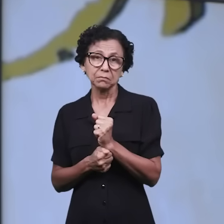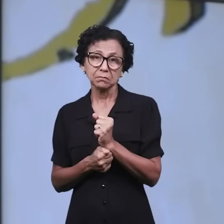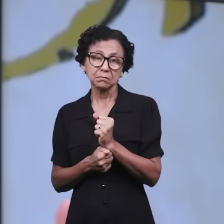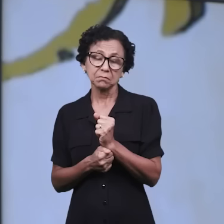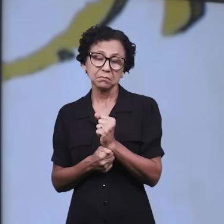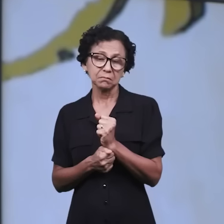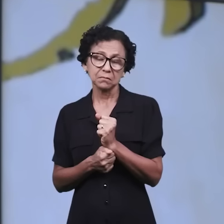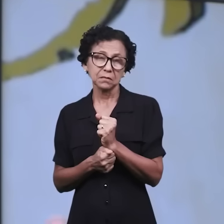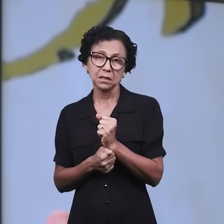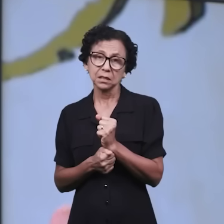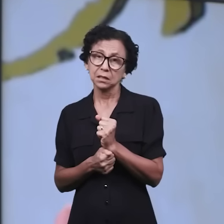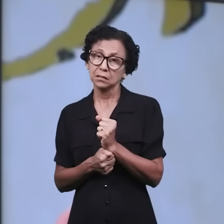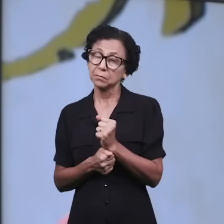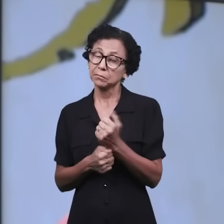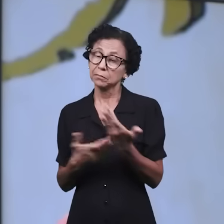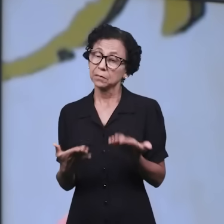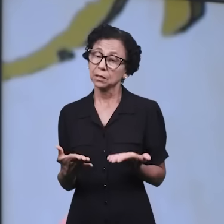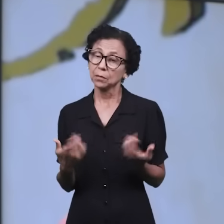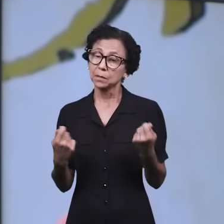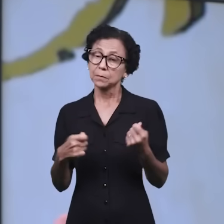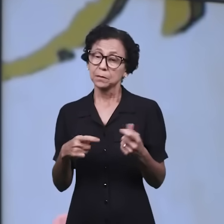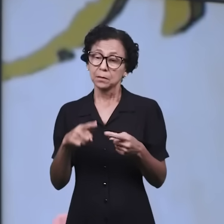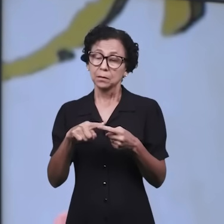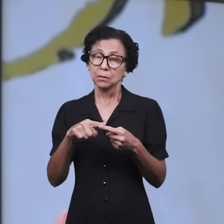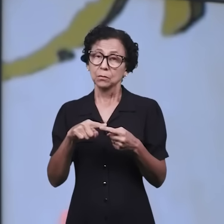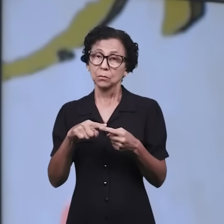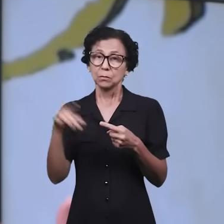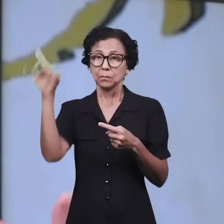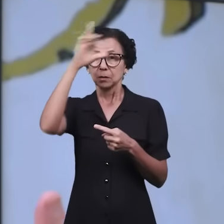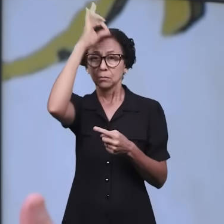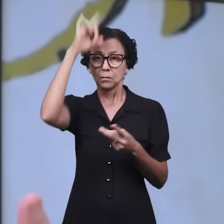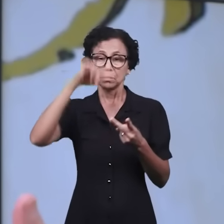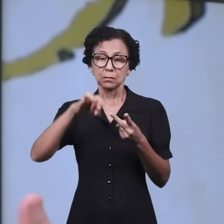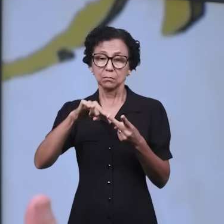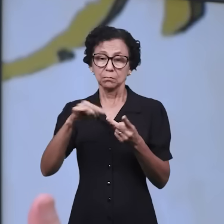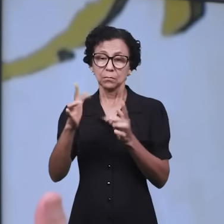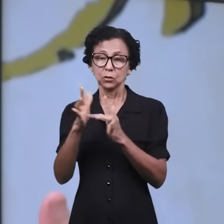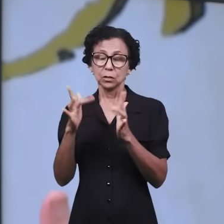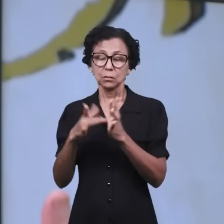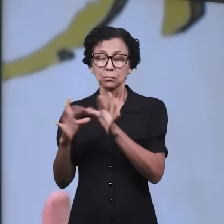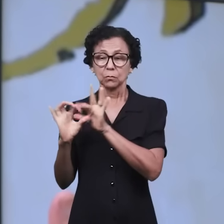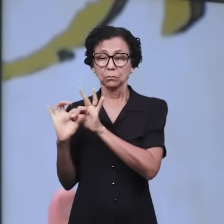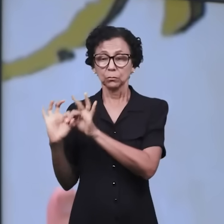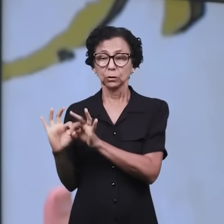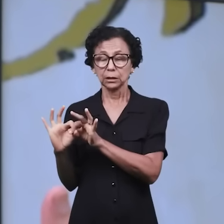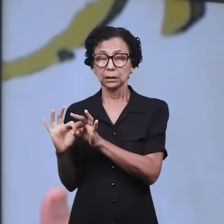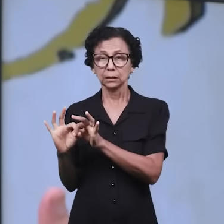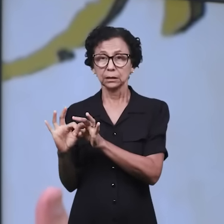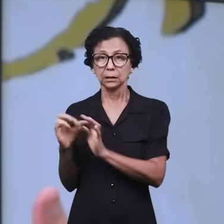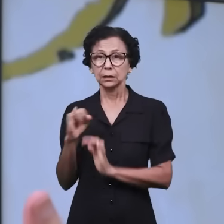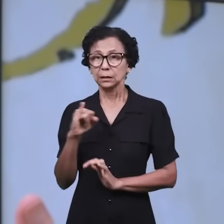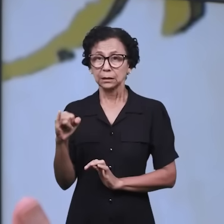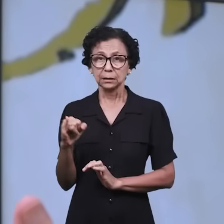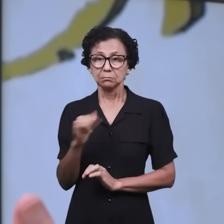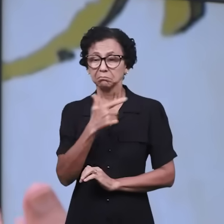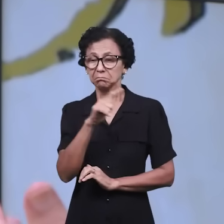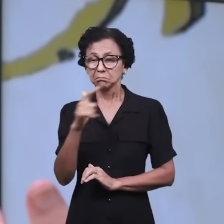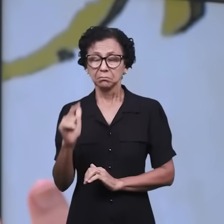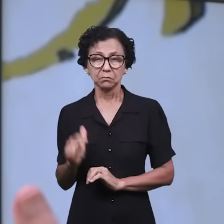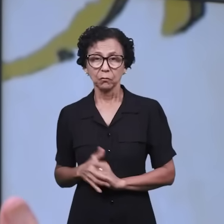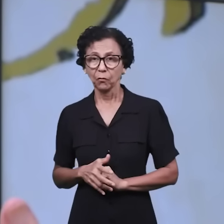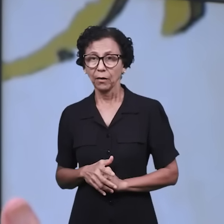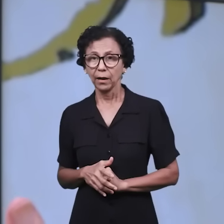ficar com a palavra na letra. É aquilo que Paulo fala. De nós mesmos, nós não somos capazes de nada. Mas vamos entender o quê? Nós